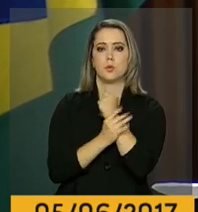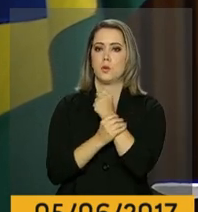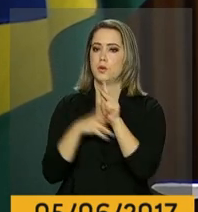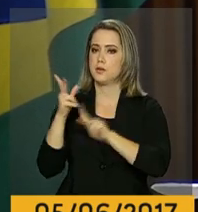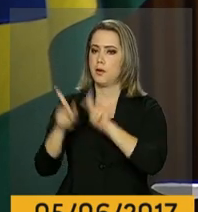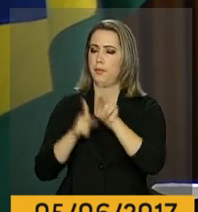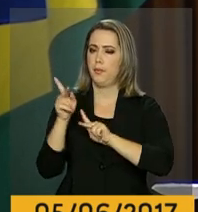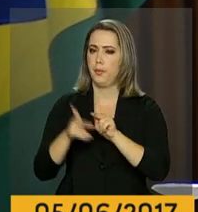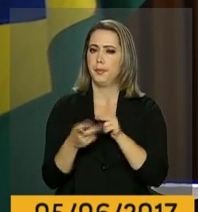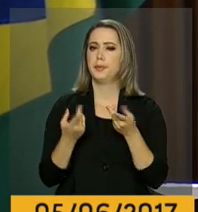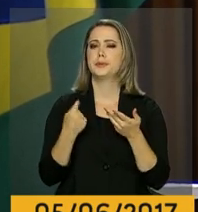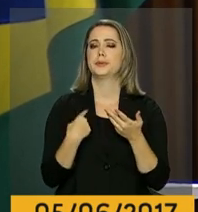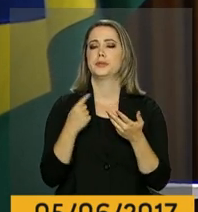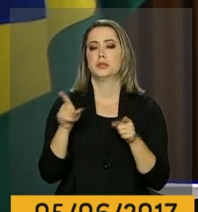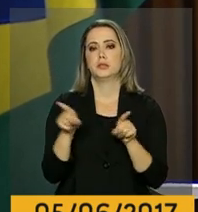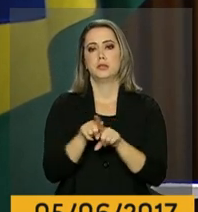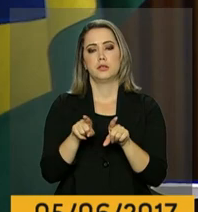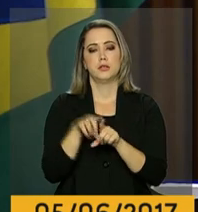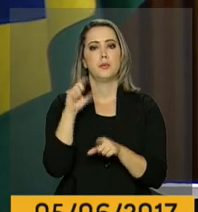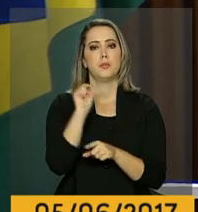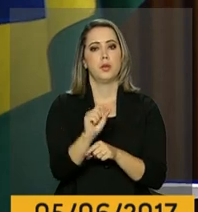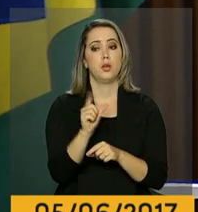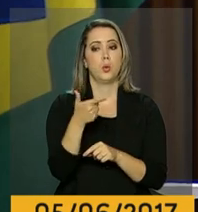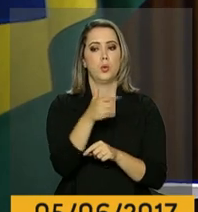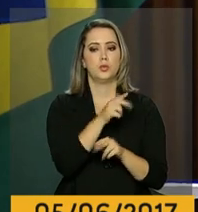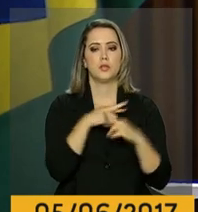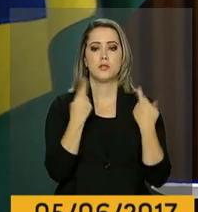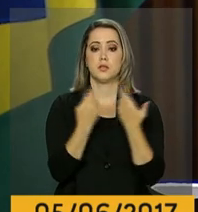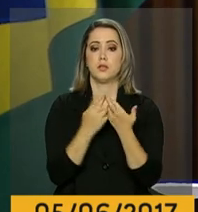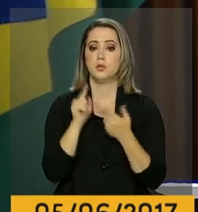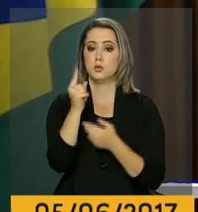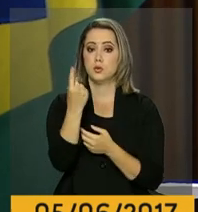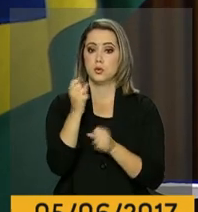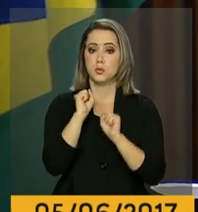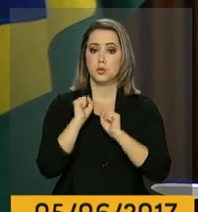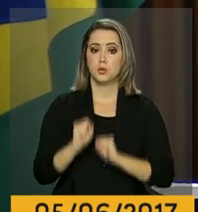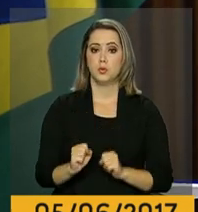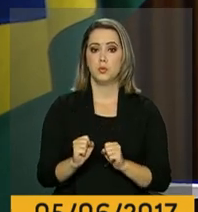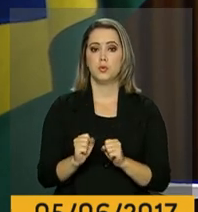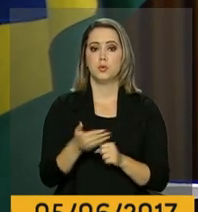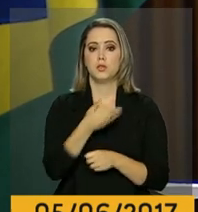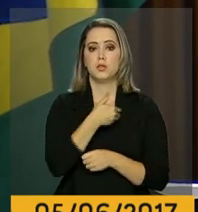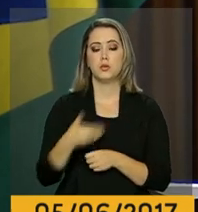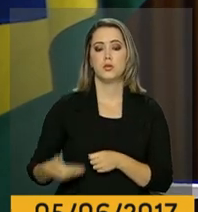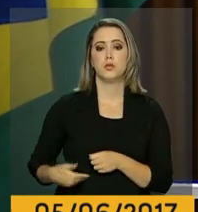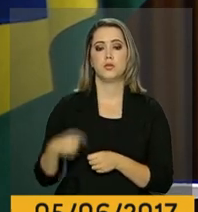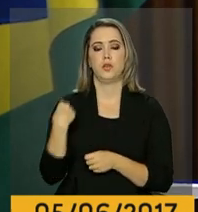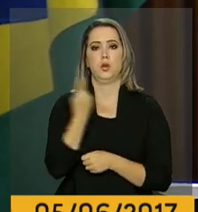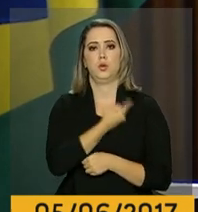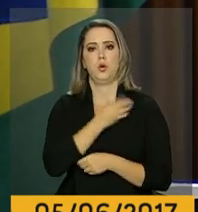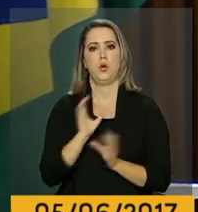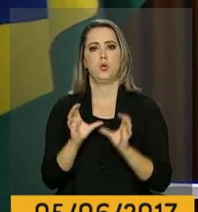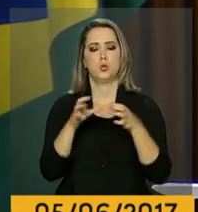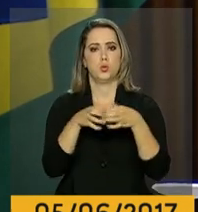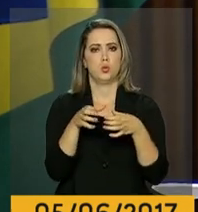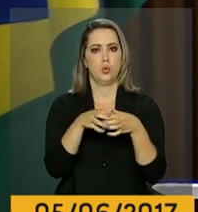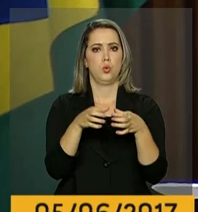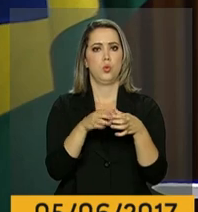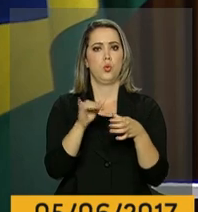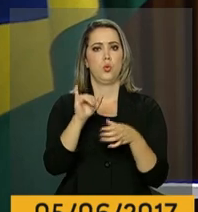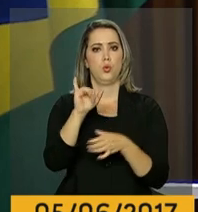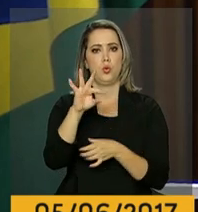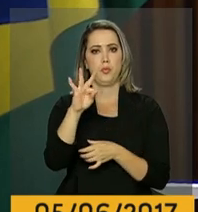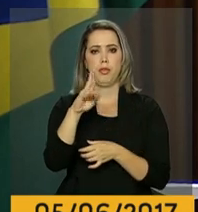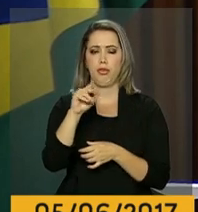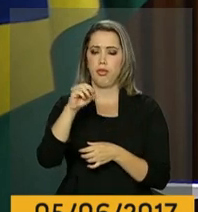Pública que dentre outros outras reuniões uma com os poderes de estado Nós nos reunimos no Itamarati com a presença da senhora